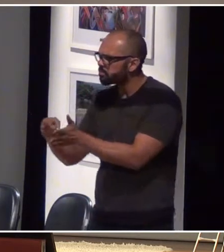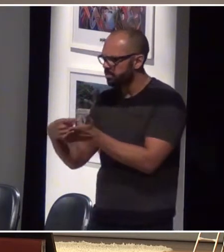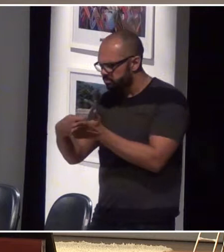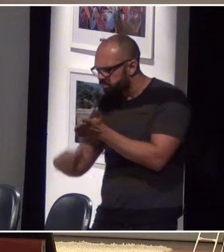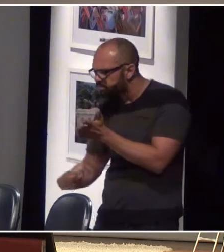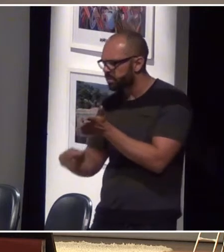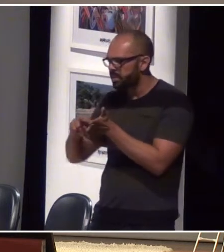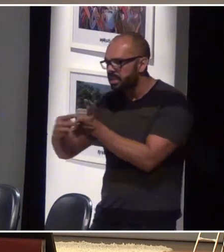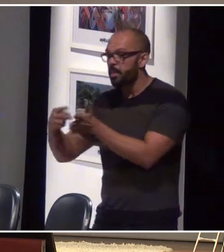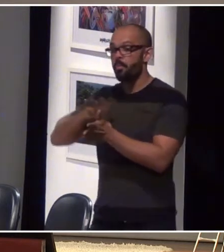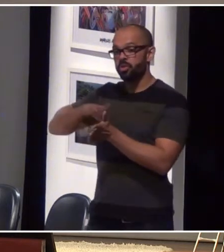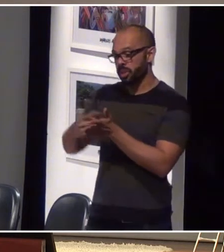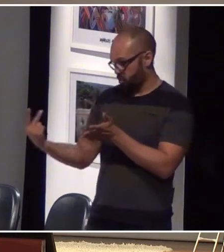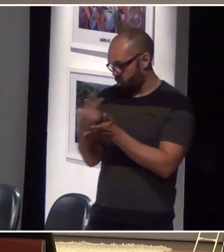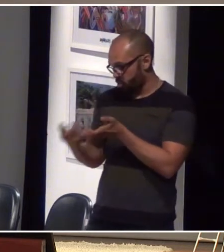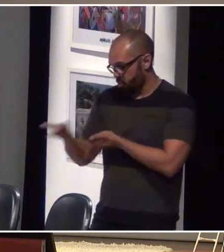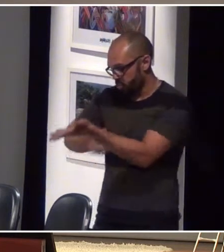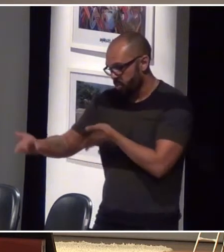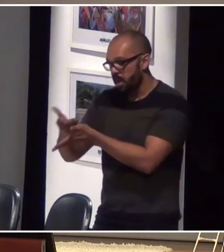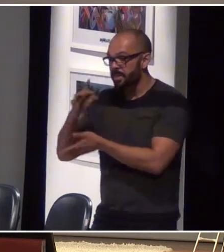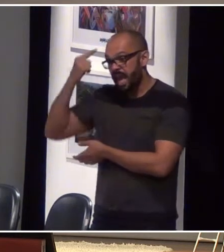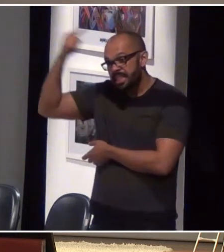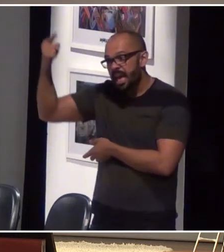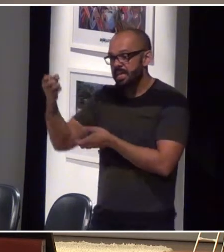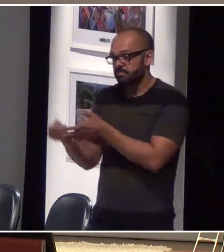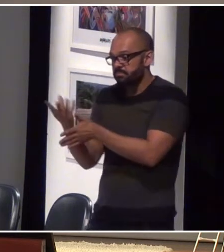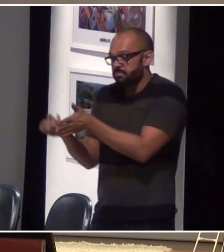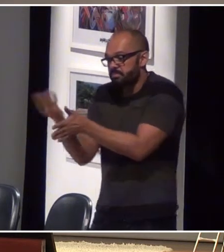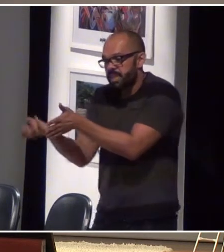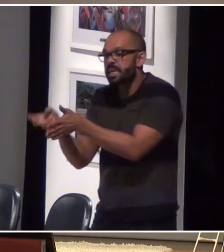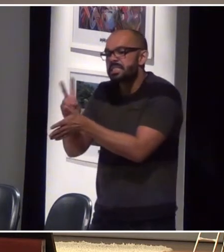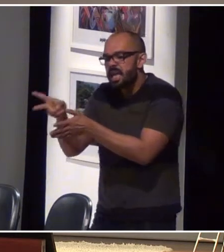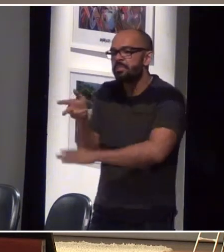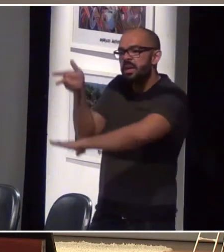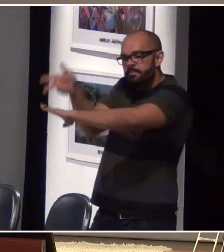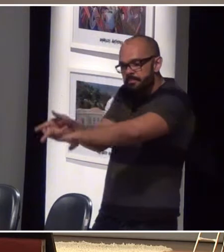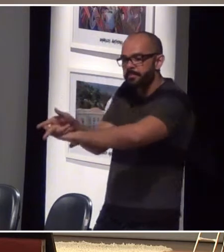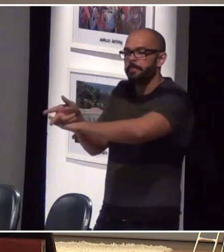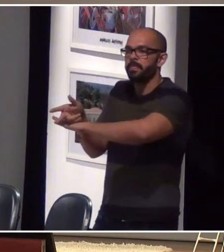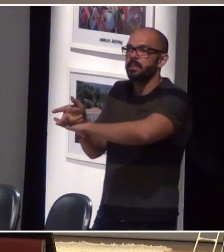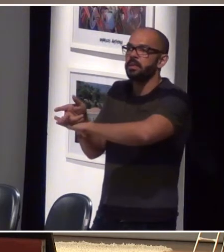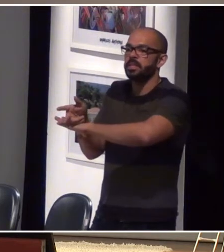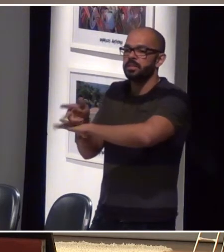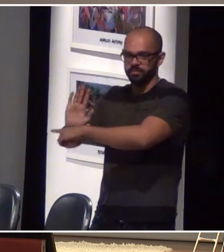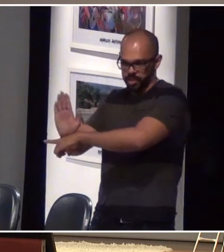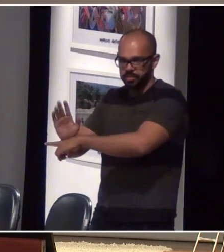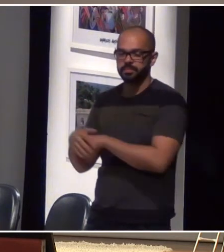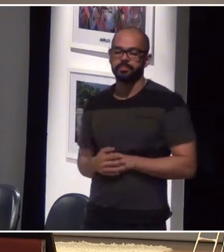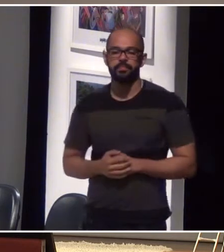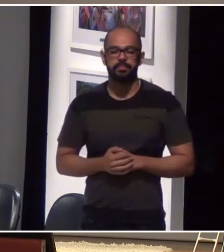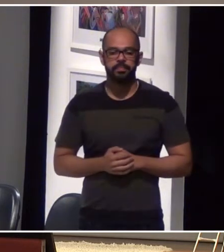mexendo, trabalhando no texto em português juntas, mas as ideias e sinais dela sempre registradas em